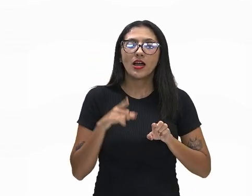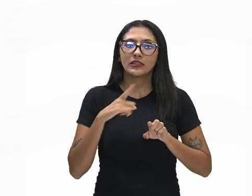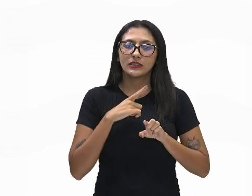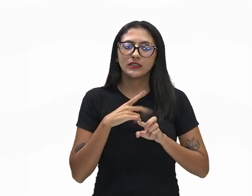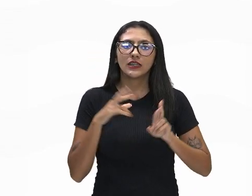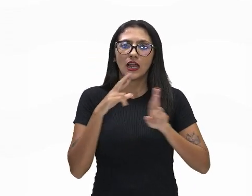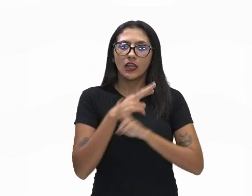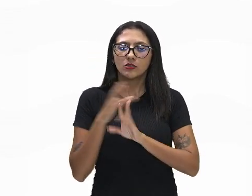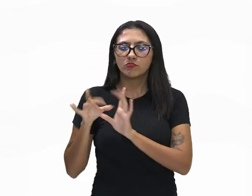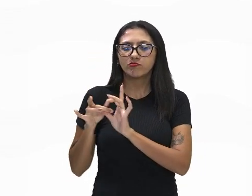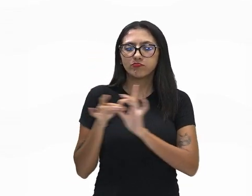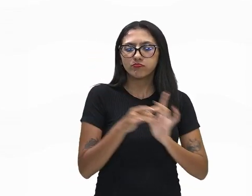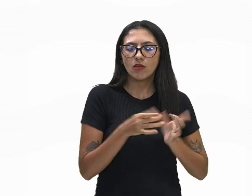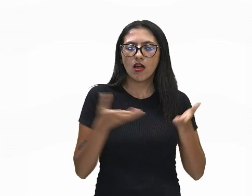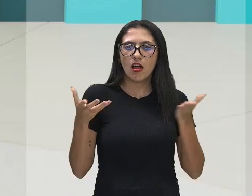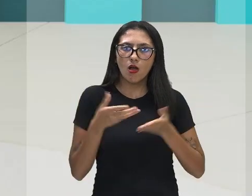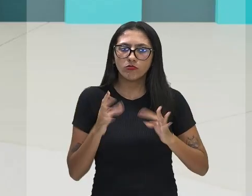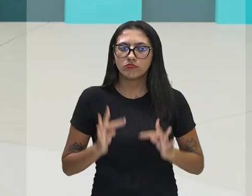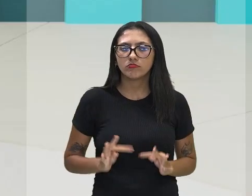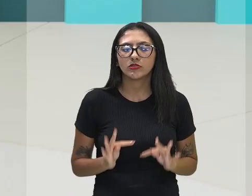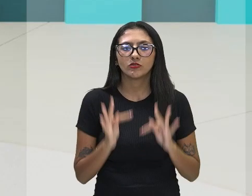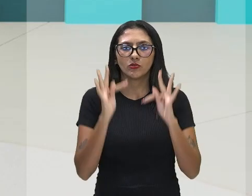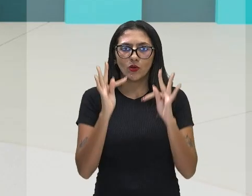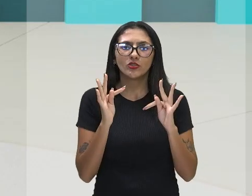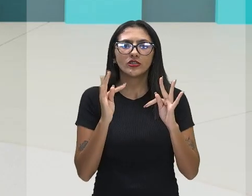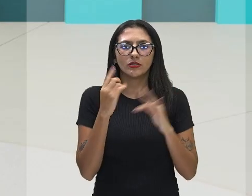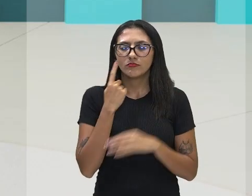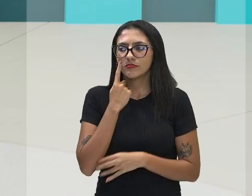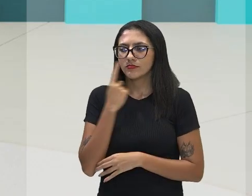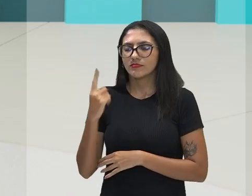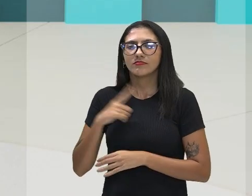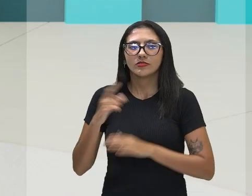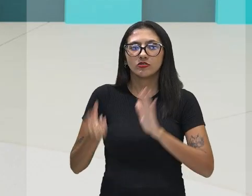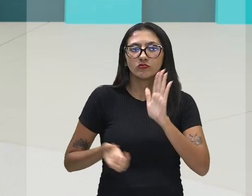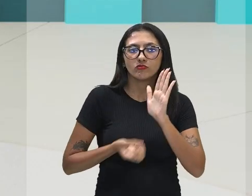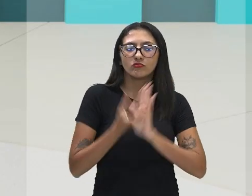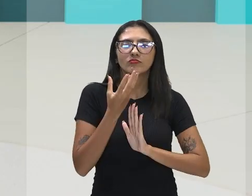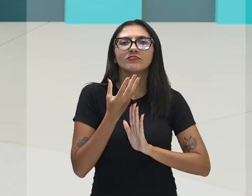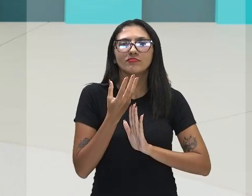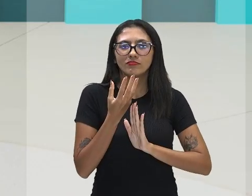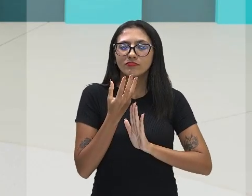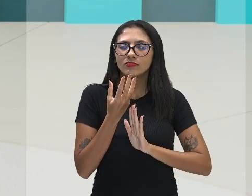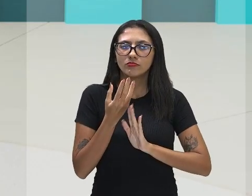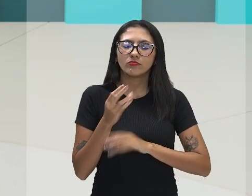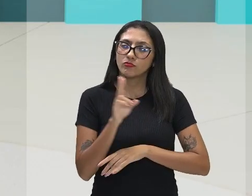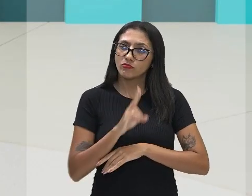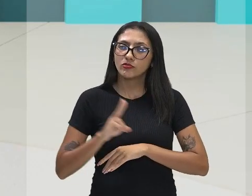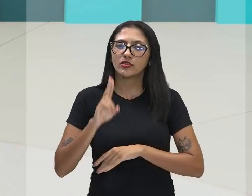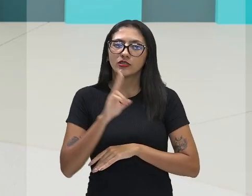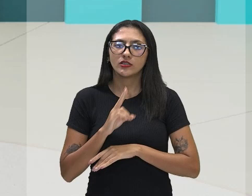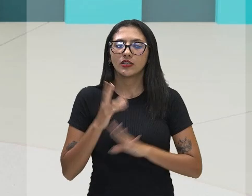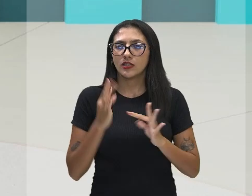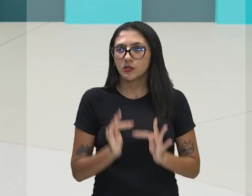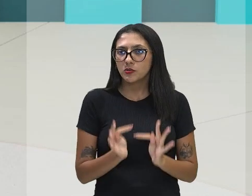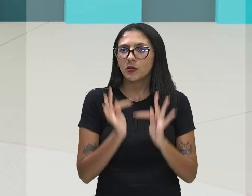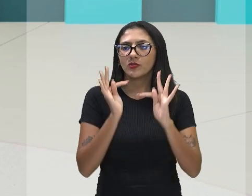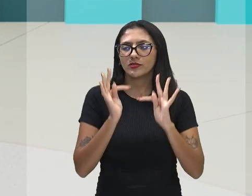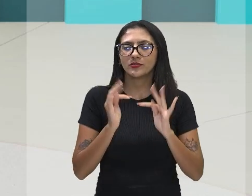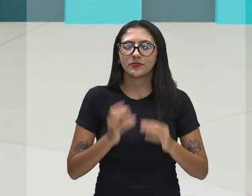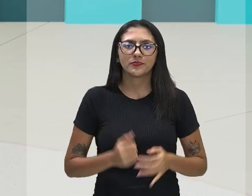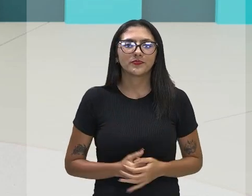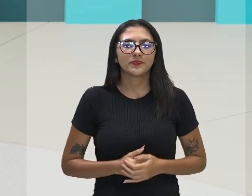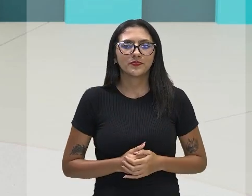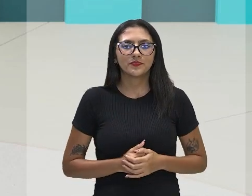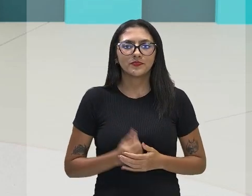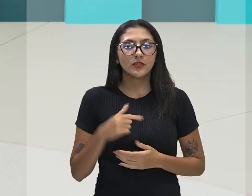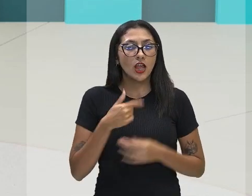elementos da tecnologia, a gente tem o surgimento do xadrez virtual, porque a gente